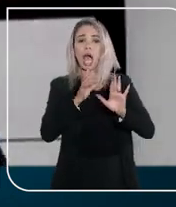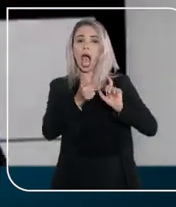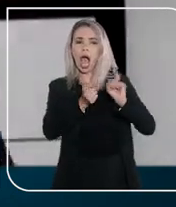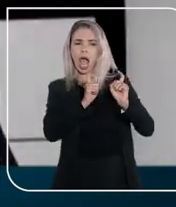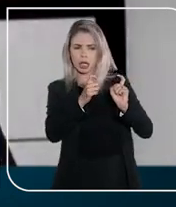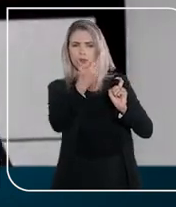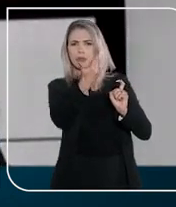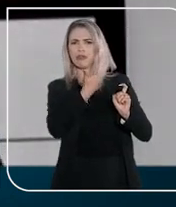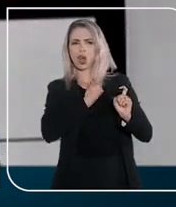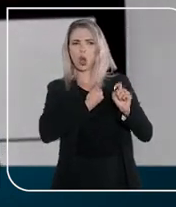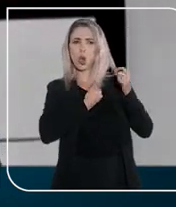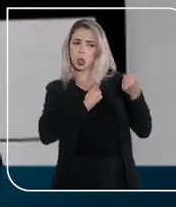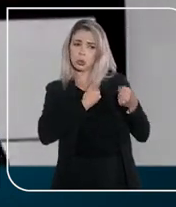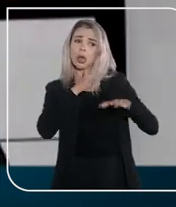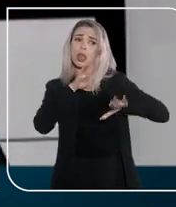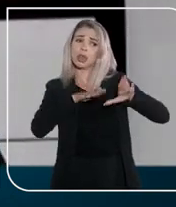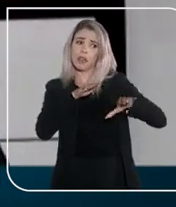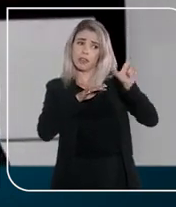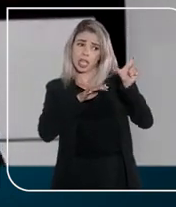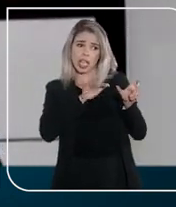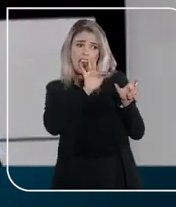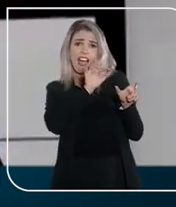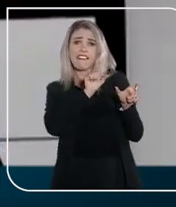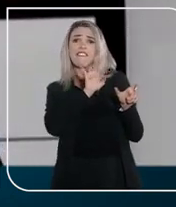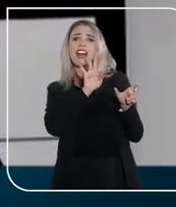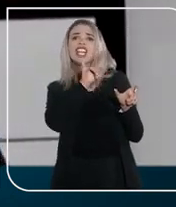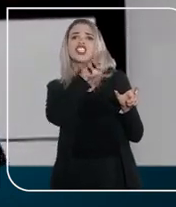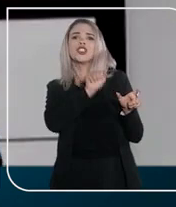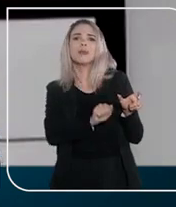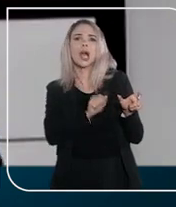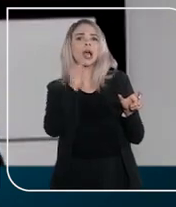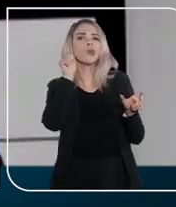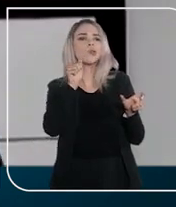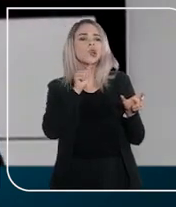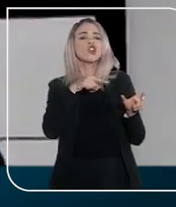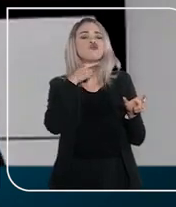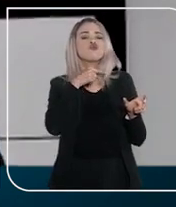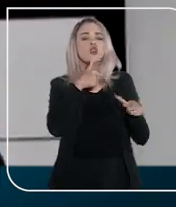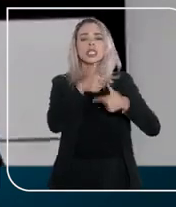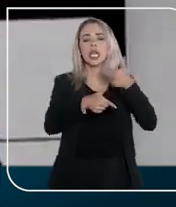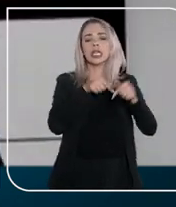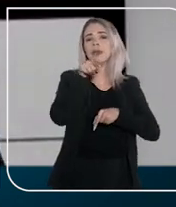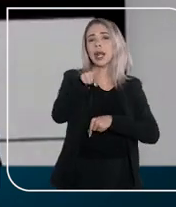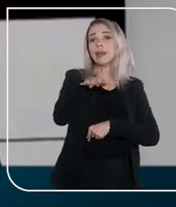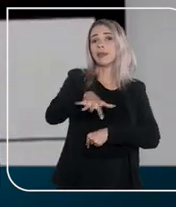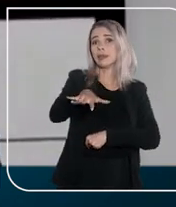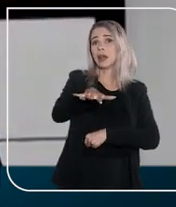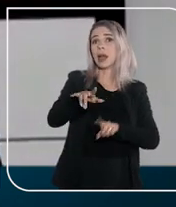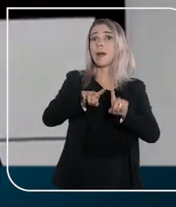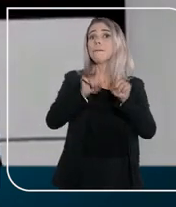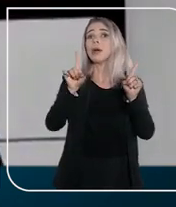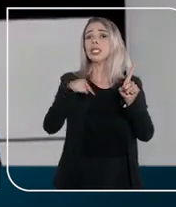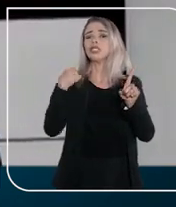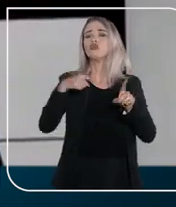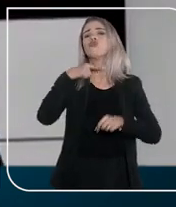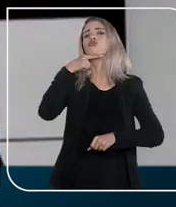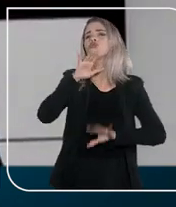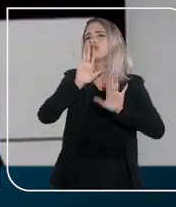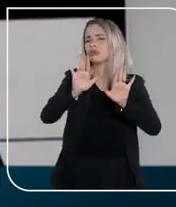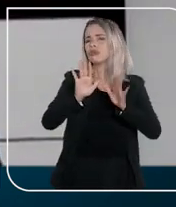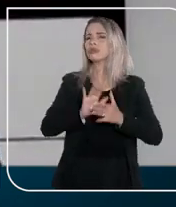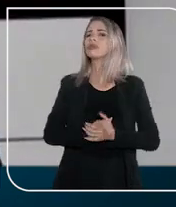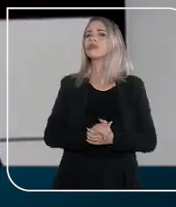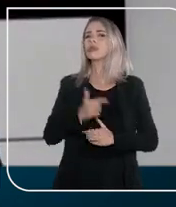dizendo que aqui, de repente, a Fátima não é capaz para realizar tal cargo público. Nós estamos aqui em dúvida. Eu vou